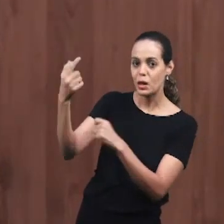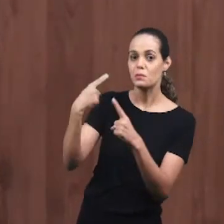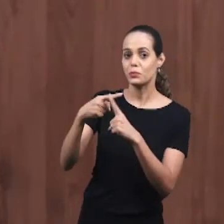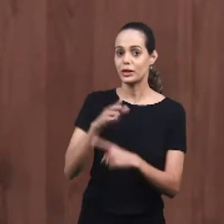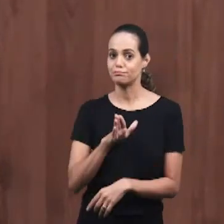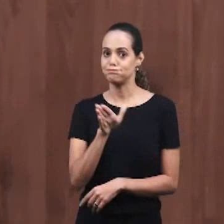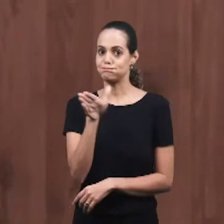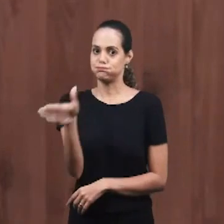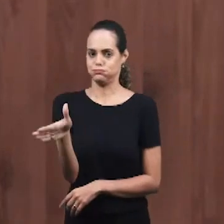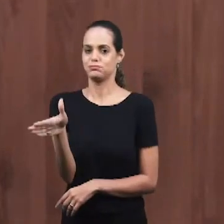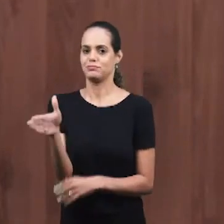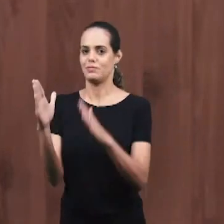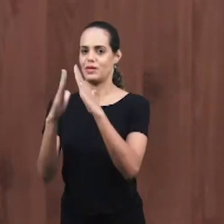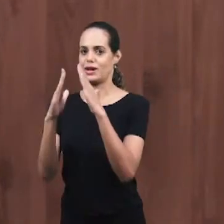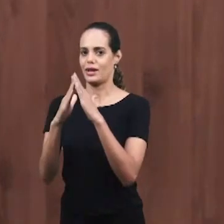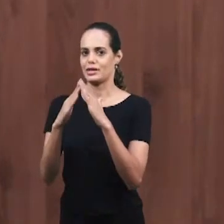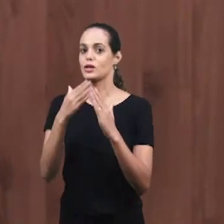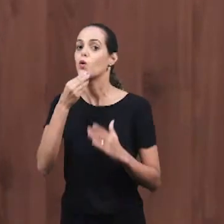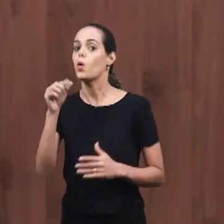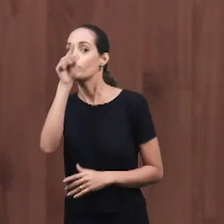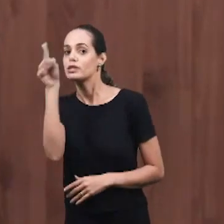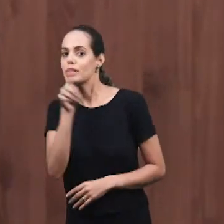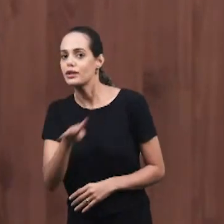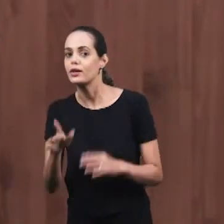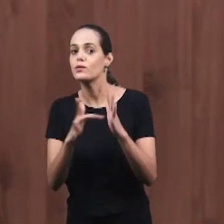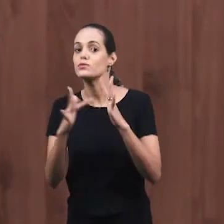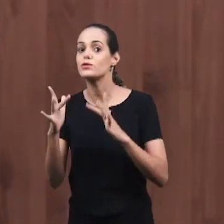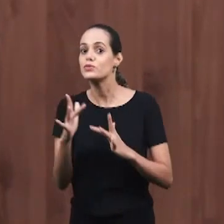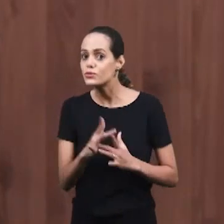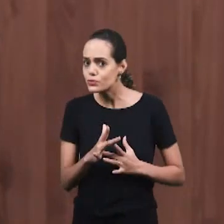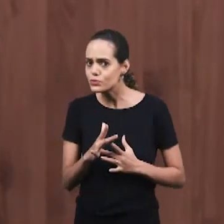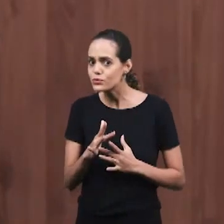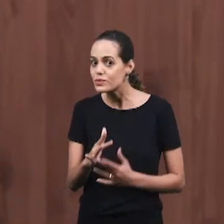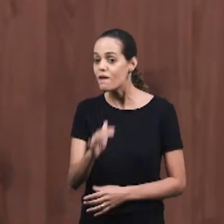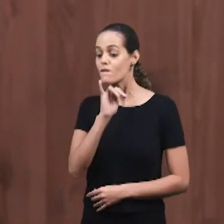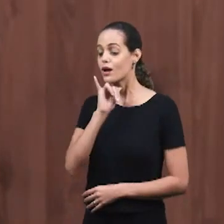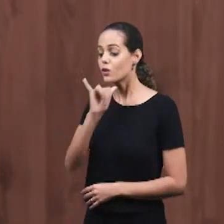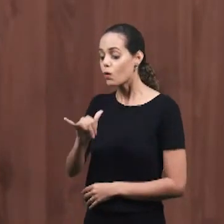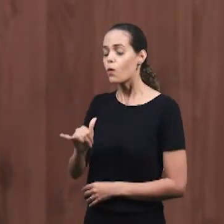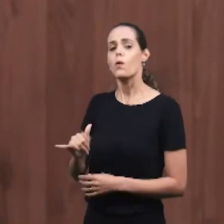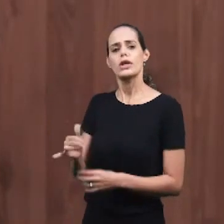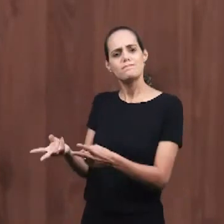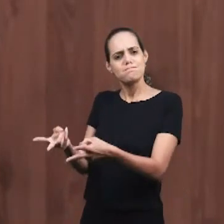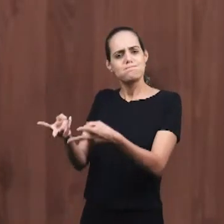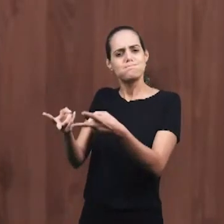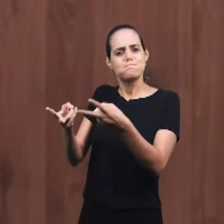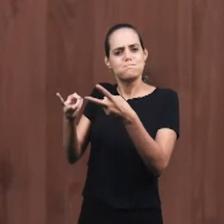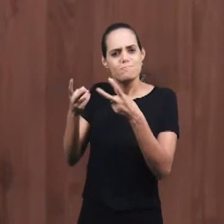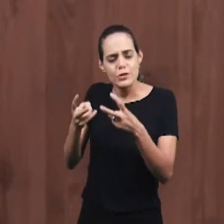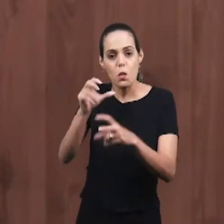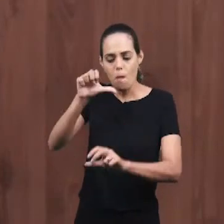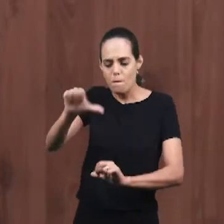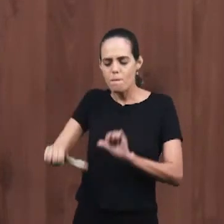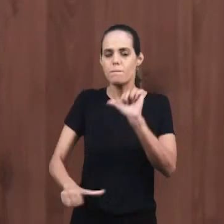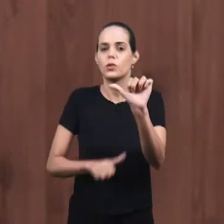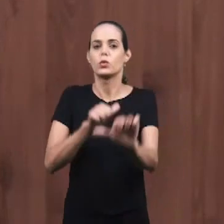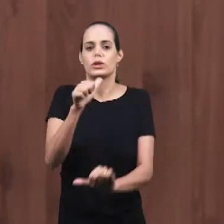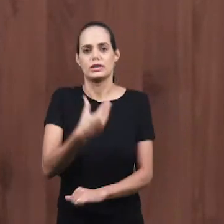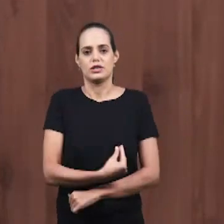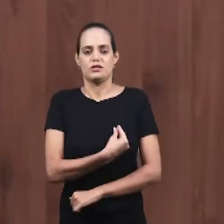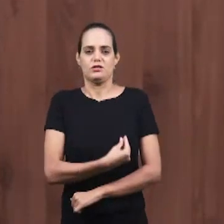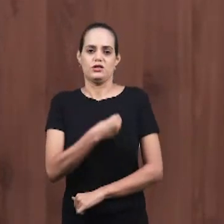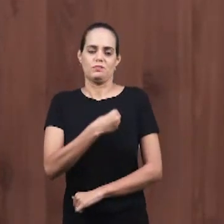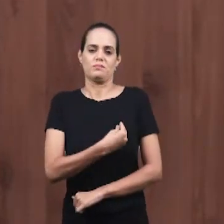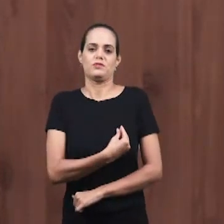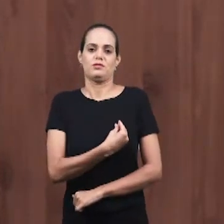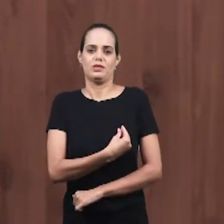exatamente lá dentro da casa de Zaqueu, onde ali o Senhor Jesus vai ver a mudança de vida de Zaqueu na